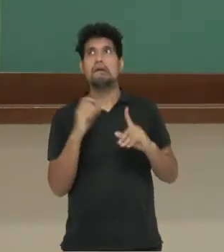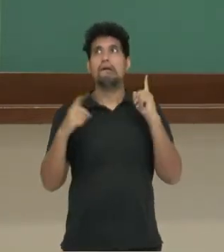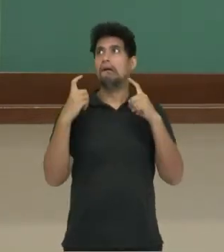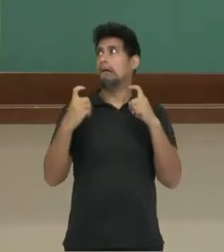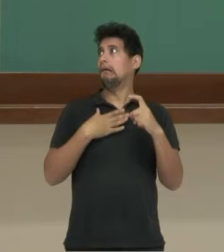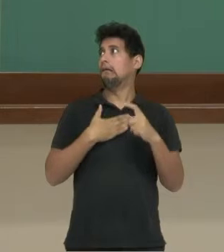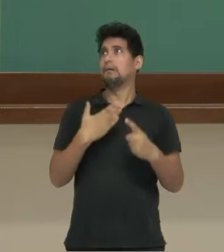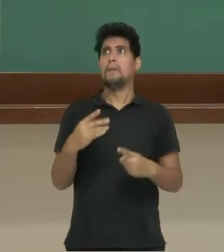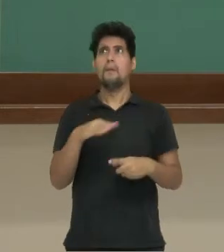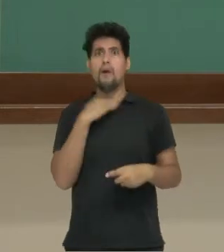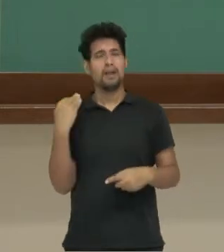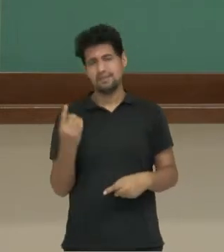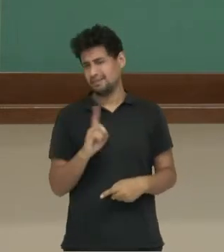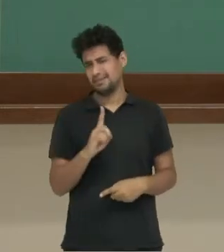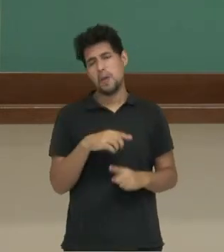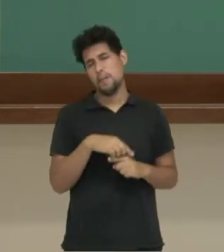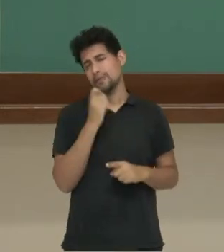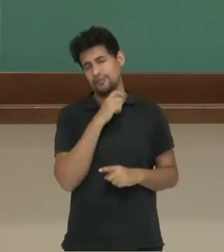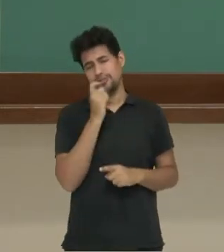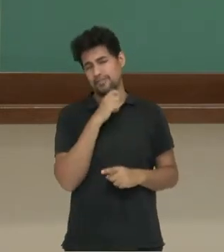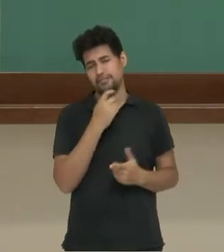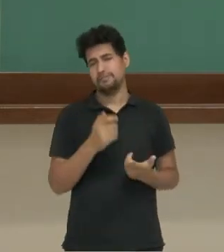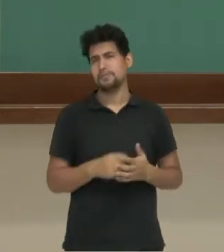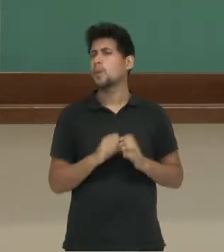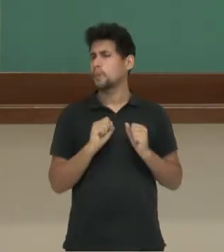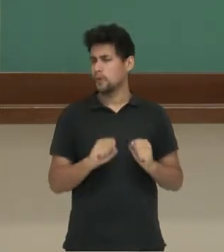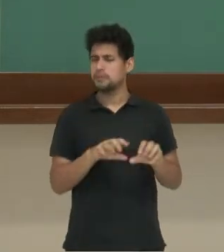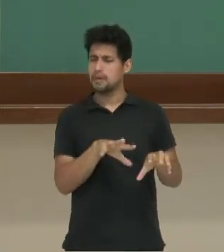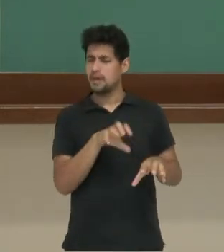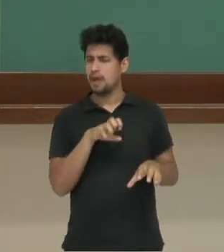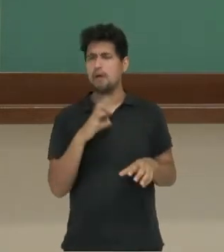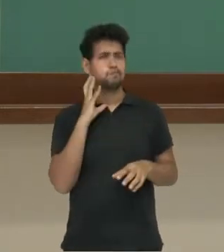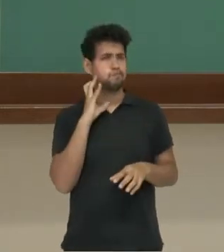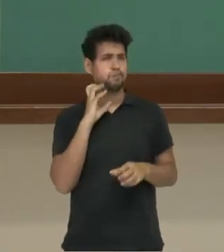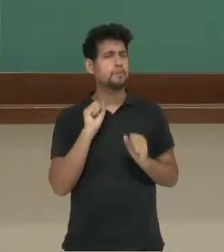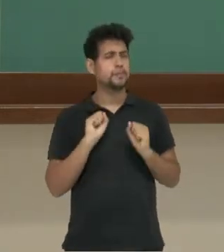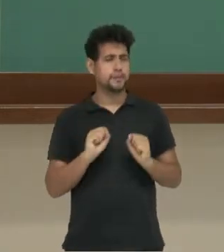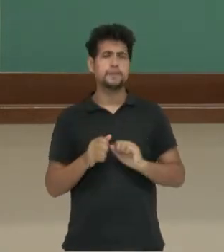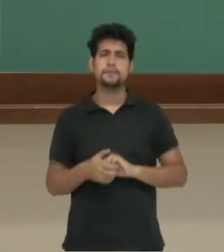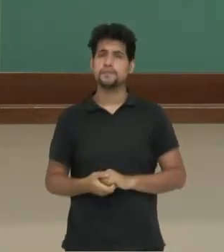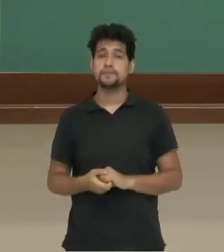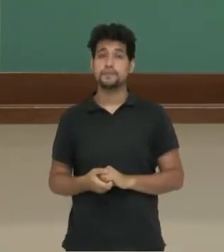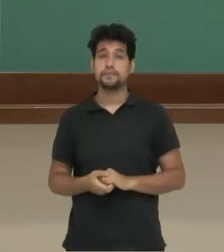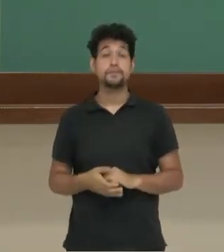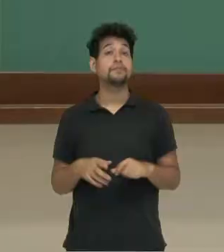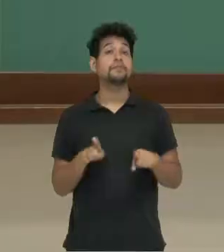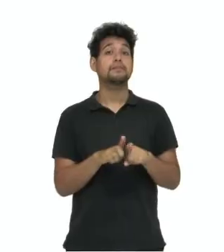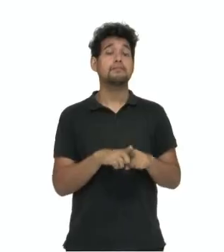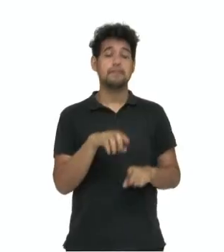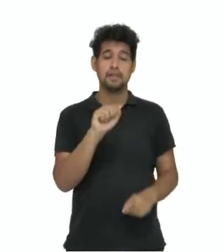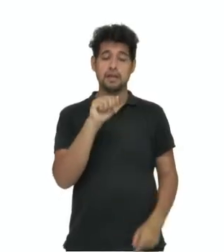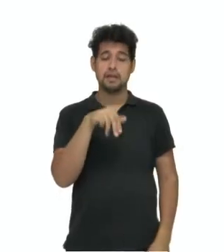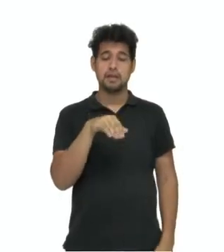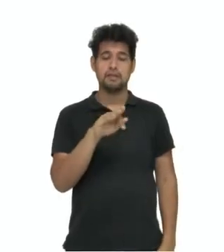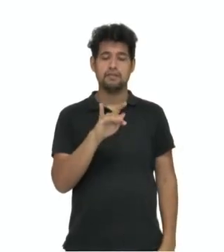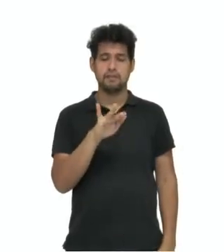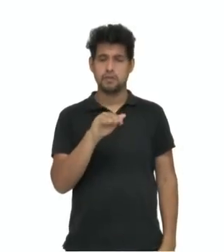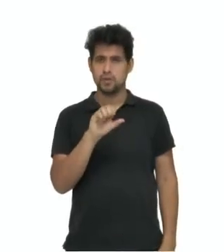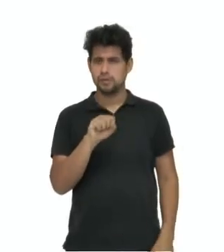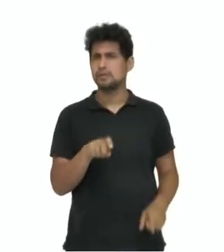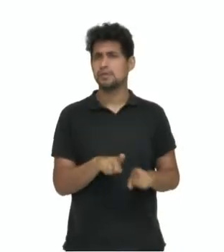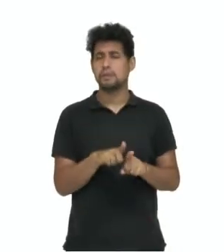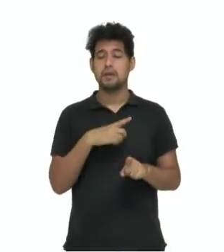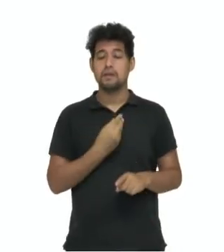preocupar, ok? É só um mito. E vamos para a atividade. Os anfíbios adultos, apesar de viverem no